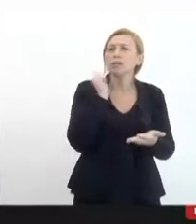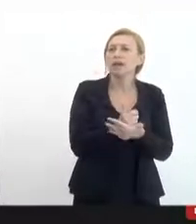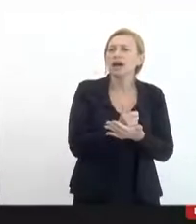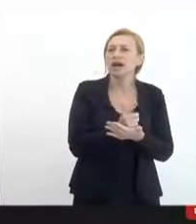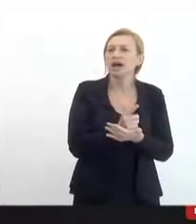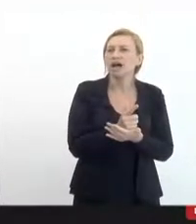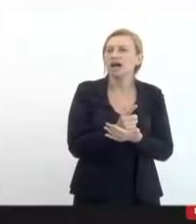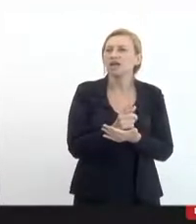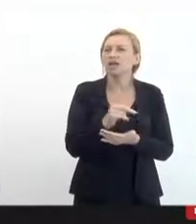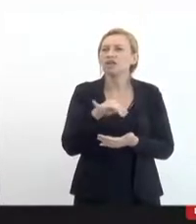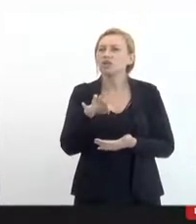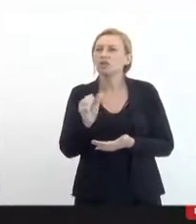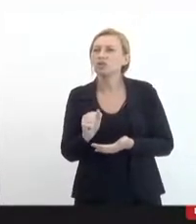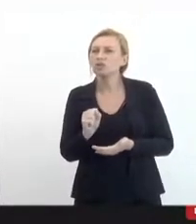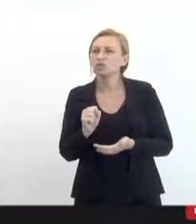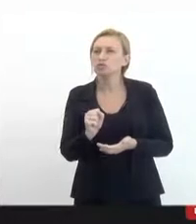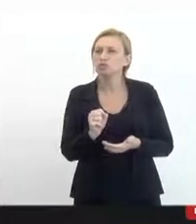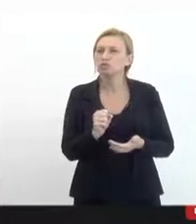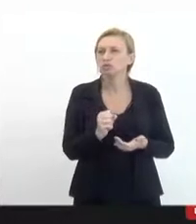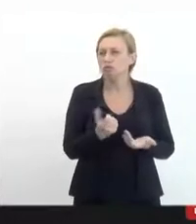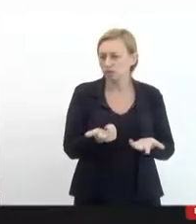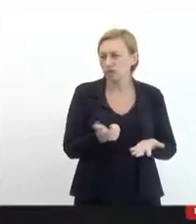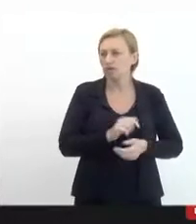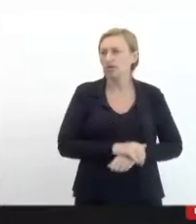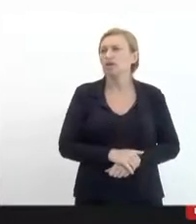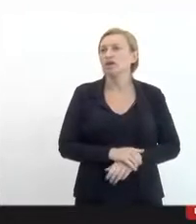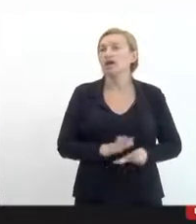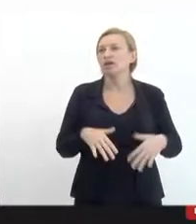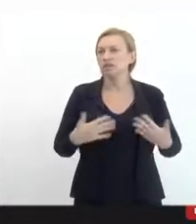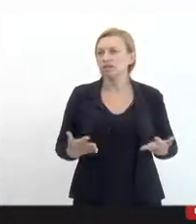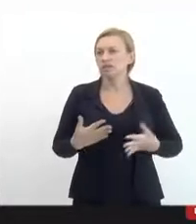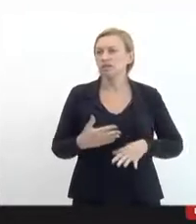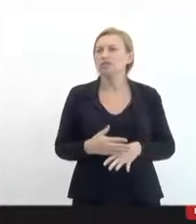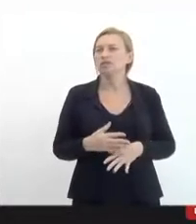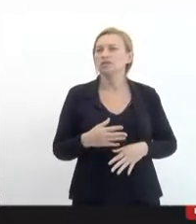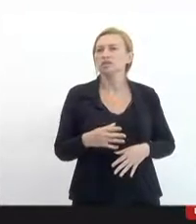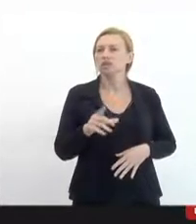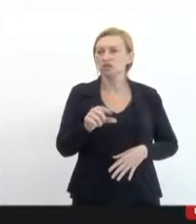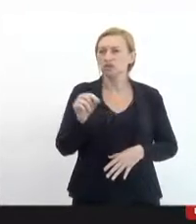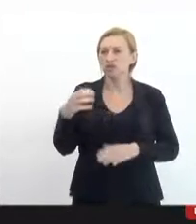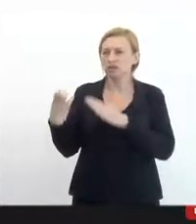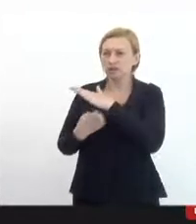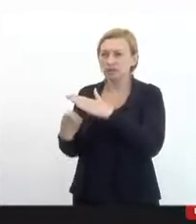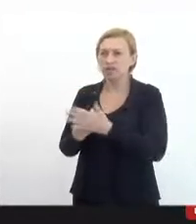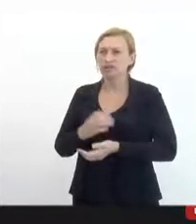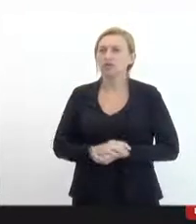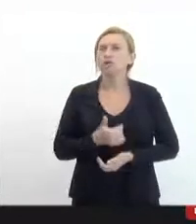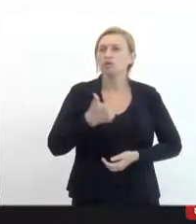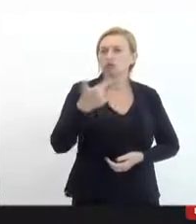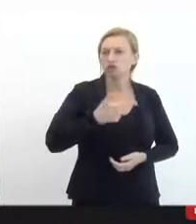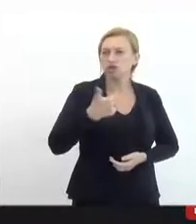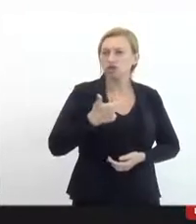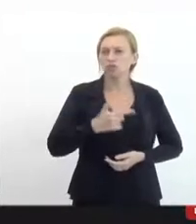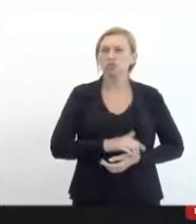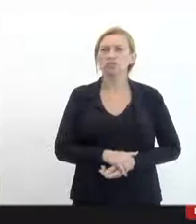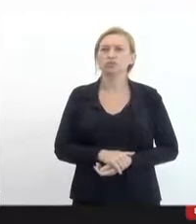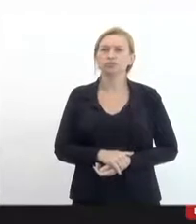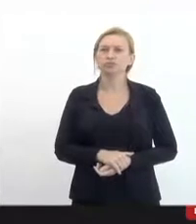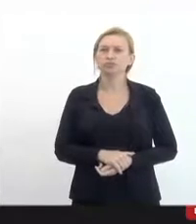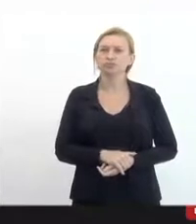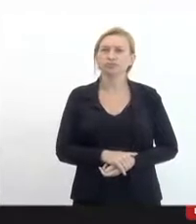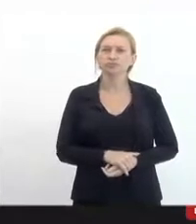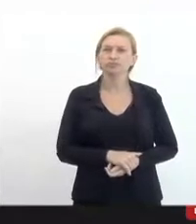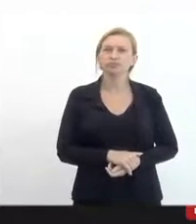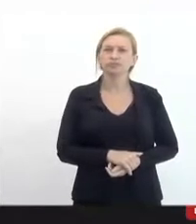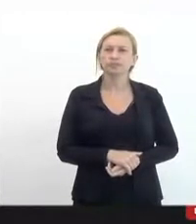por uma situação que sequer é fato gerador do tributo. Então, esse é o posicionamento da empresa. O segundo tópico é